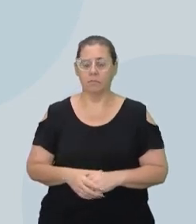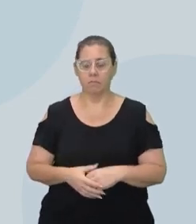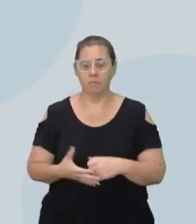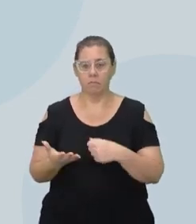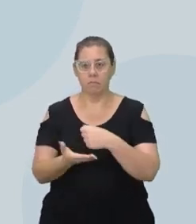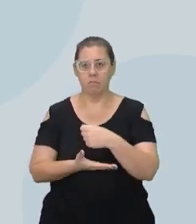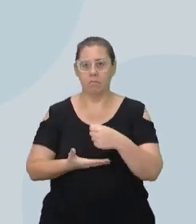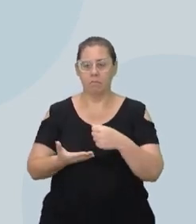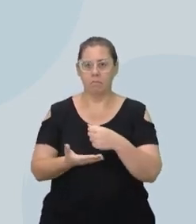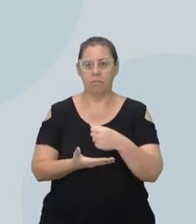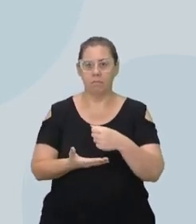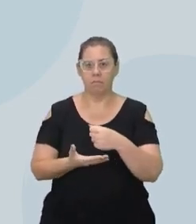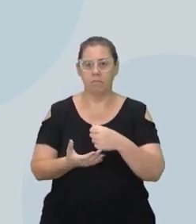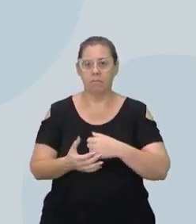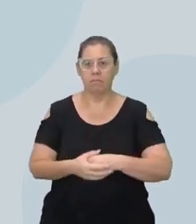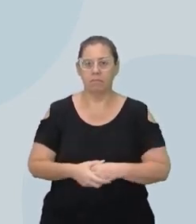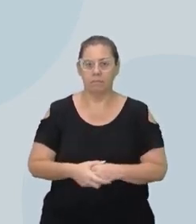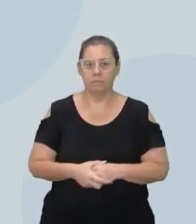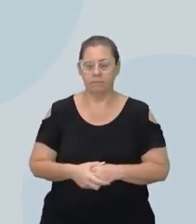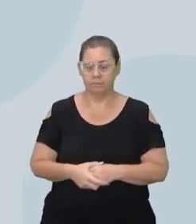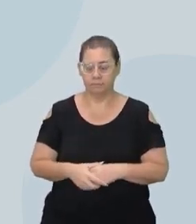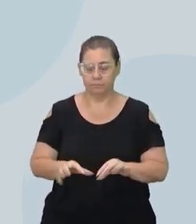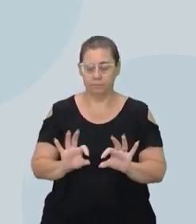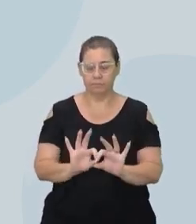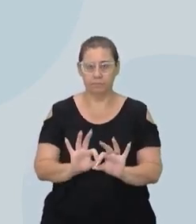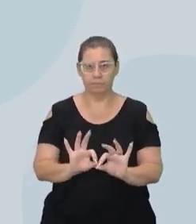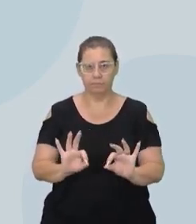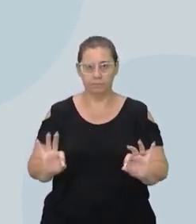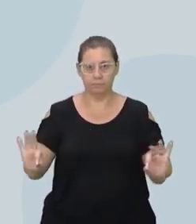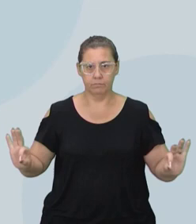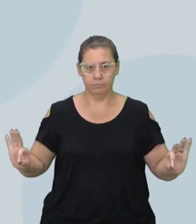base maior, que é aqui o que está aqui embaixo,